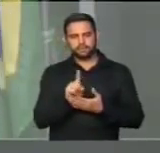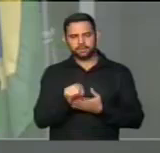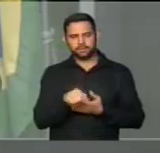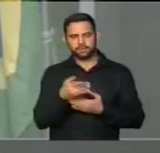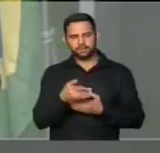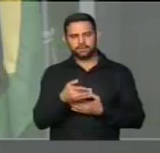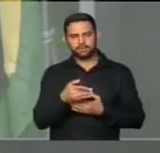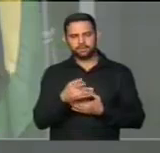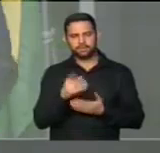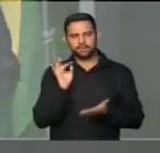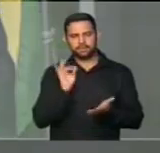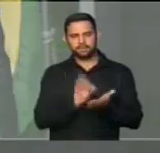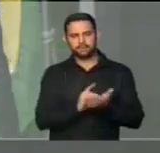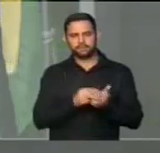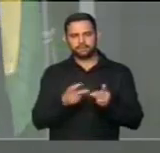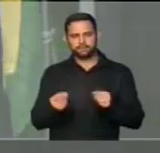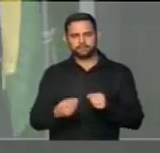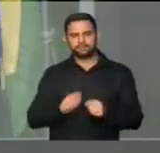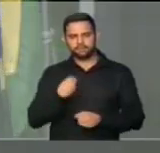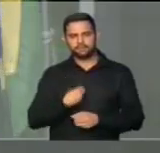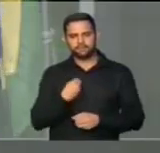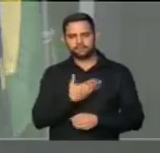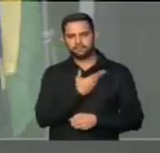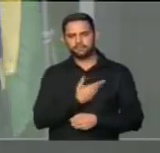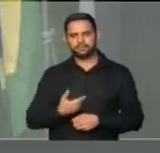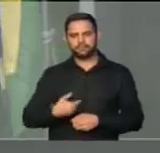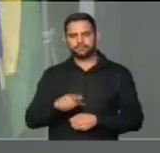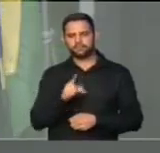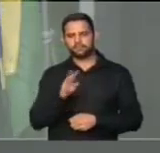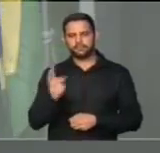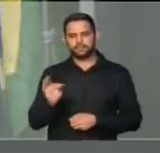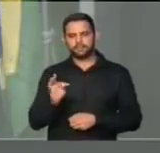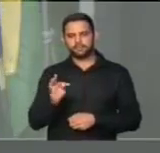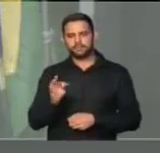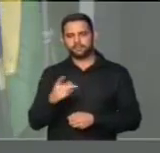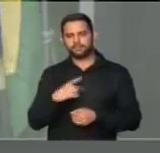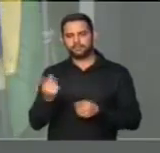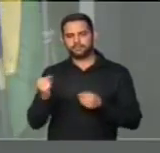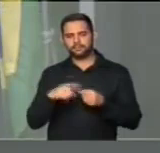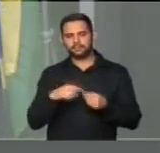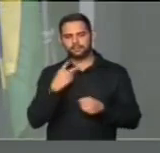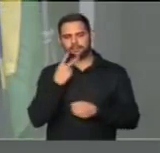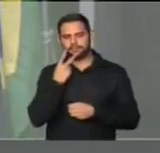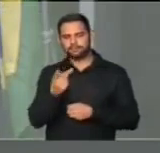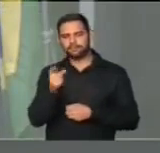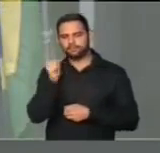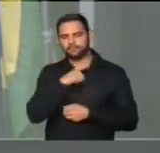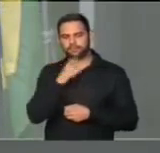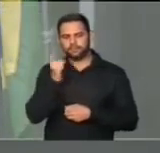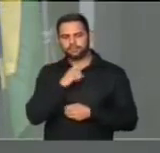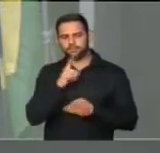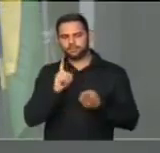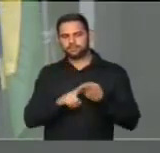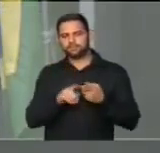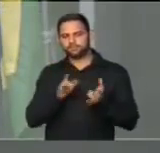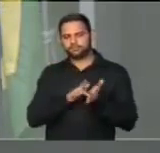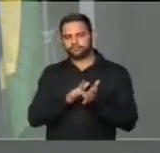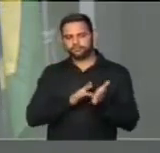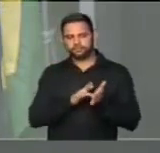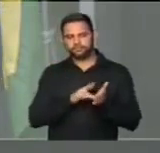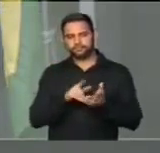Essa é a realidade do governo do PT, que eu volto a dizer, mentiu,